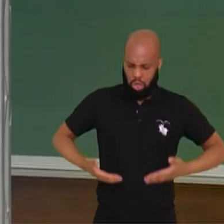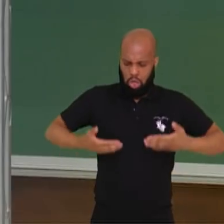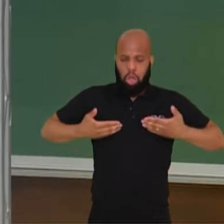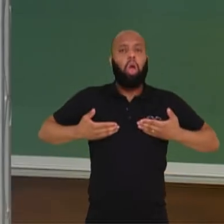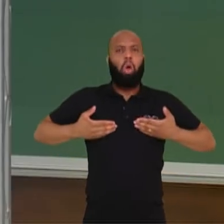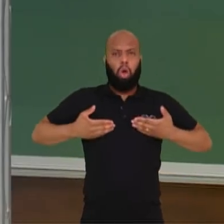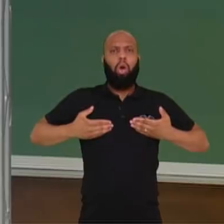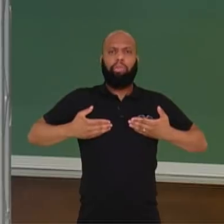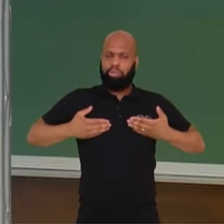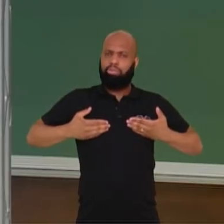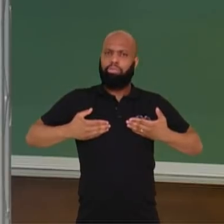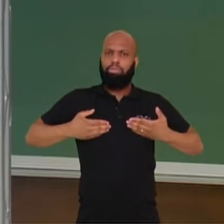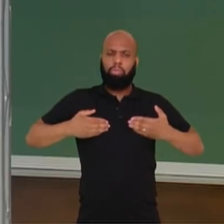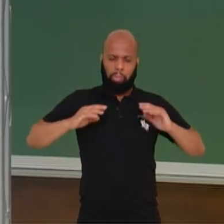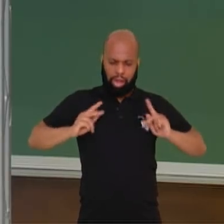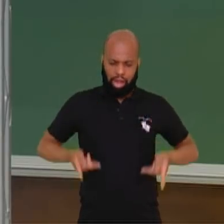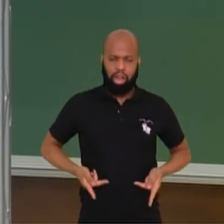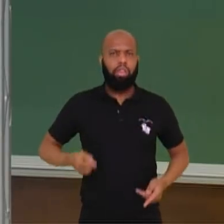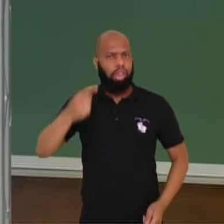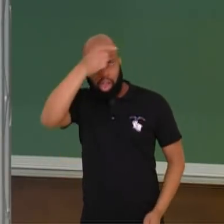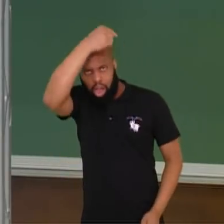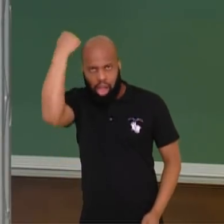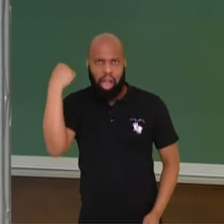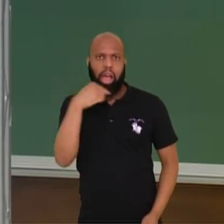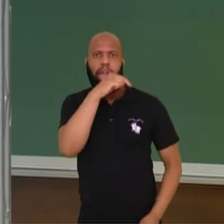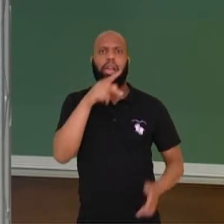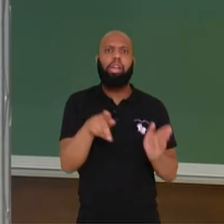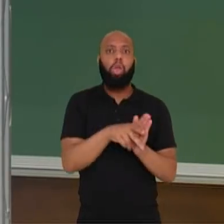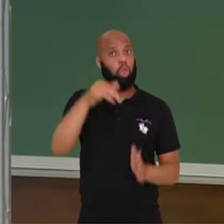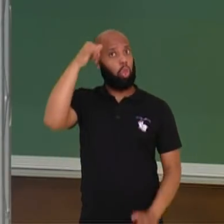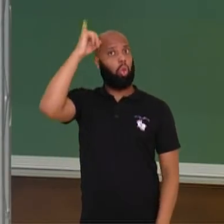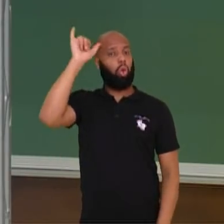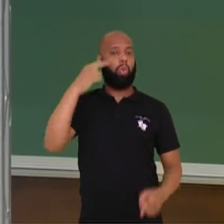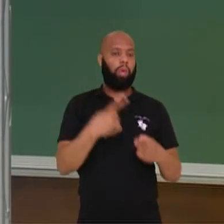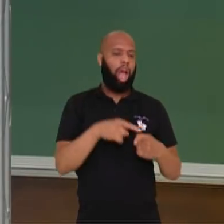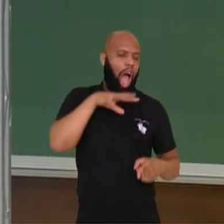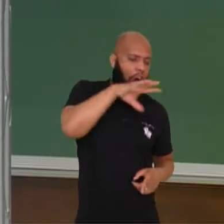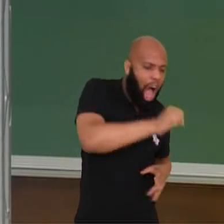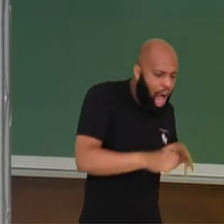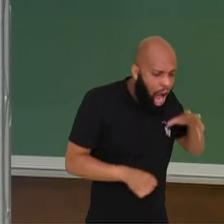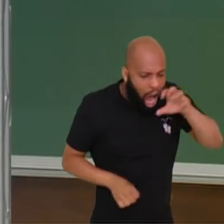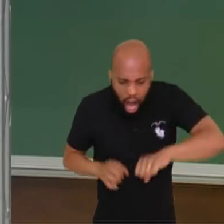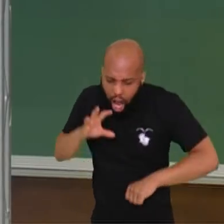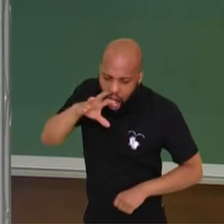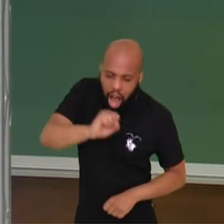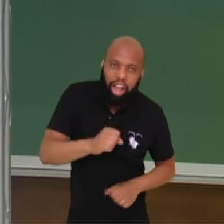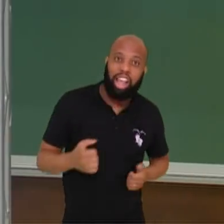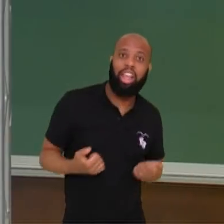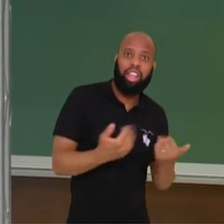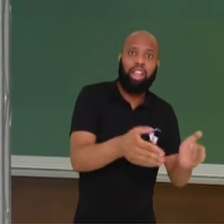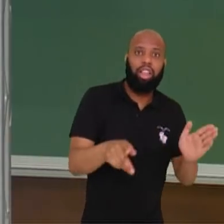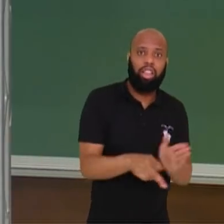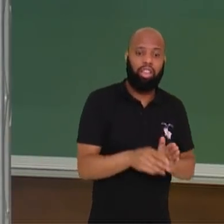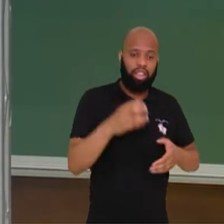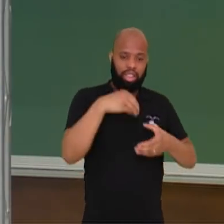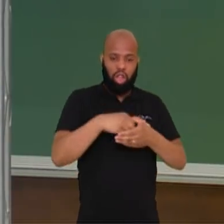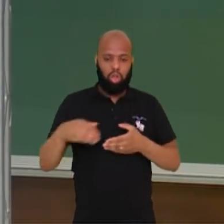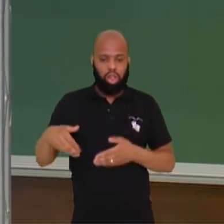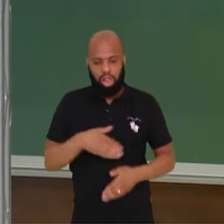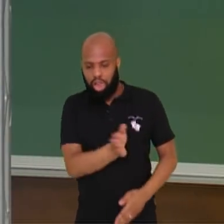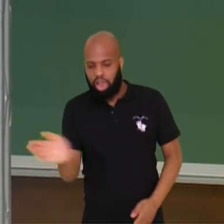touro, que devorava esses jovens, que eram entregues como sacrifício dentro do labirinto onde esse monstro